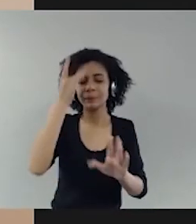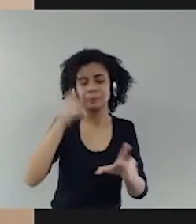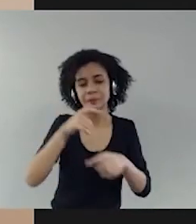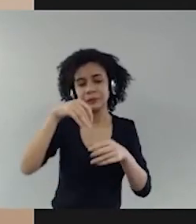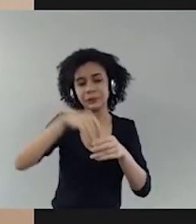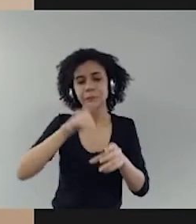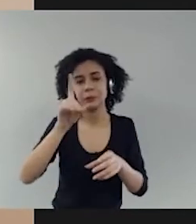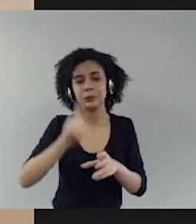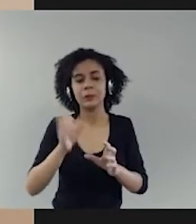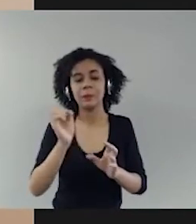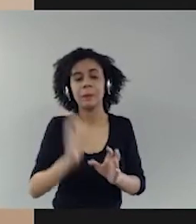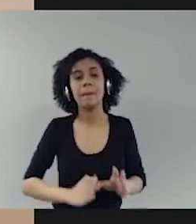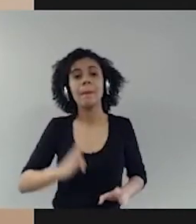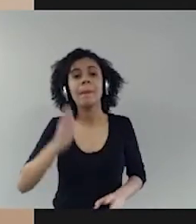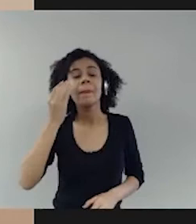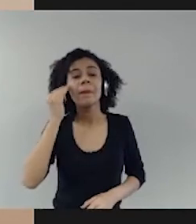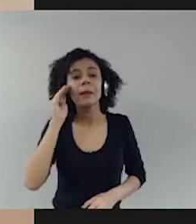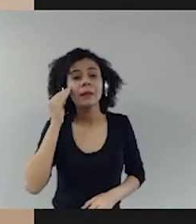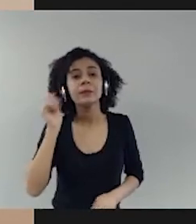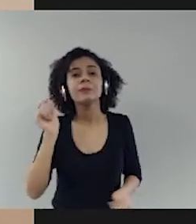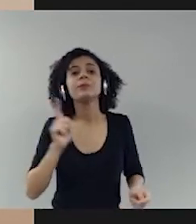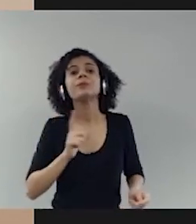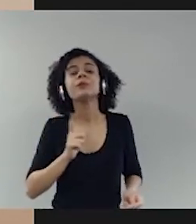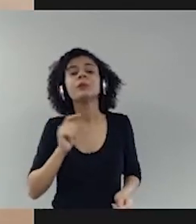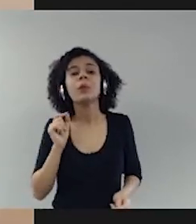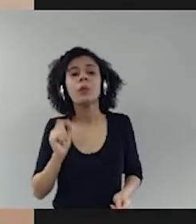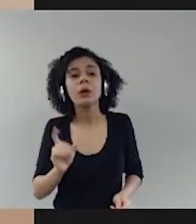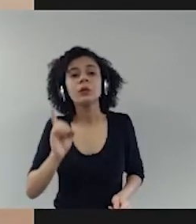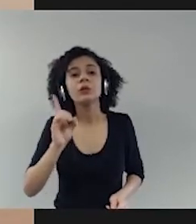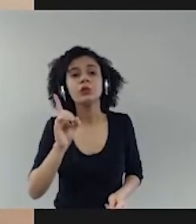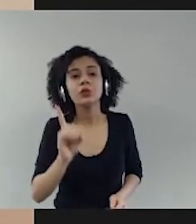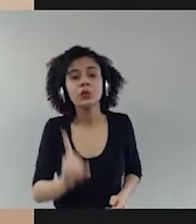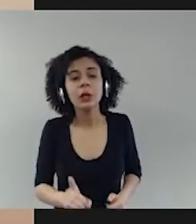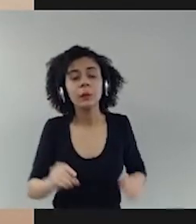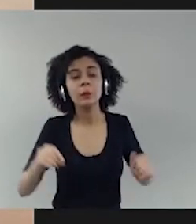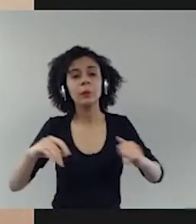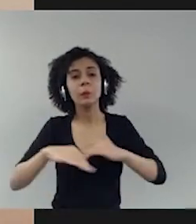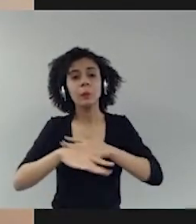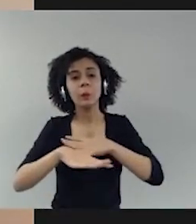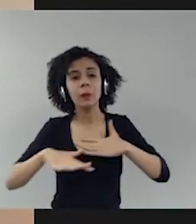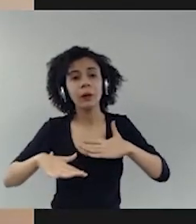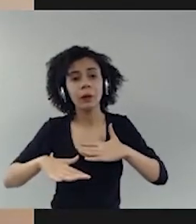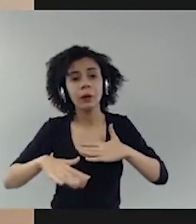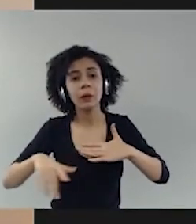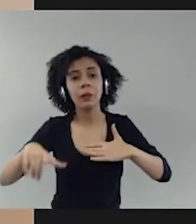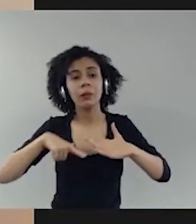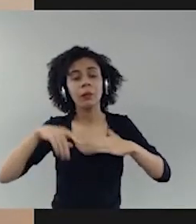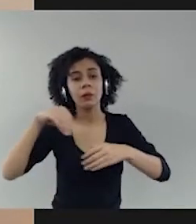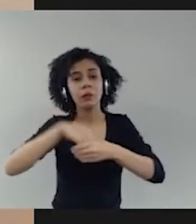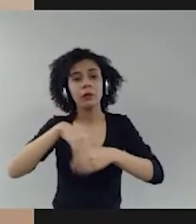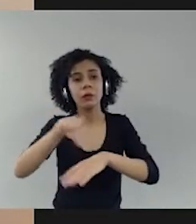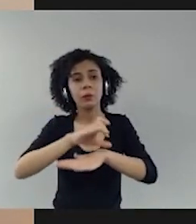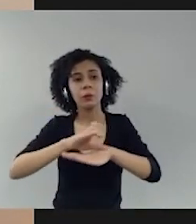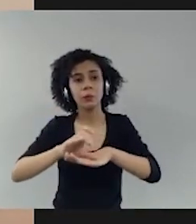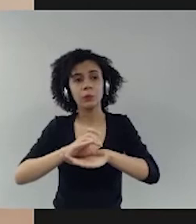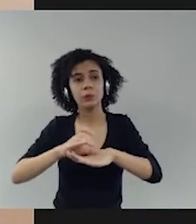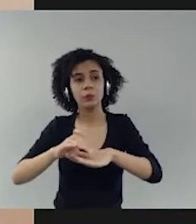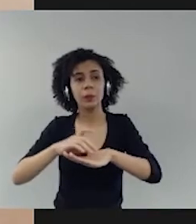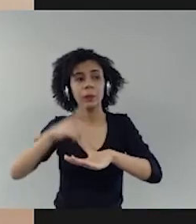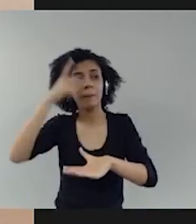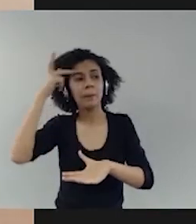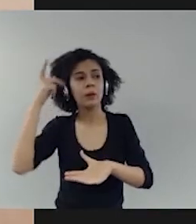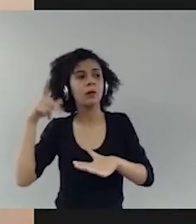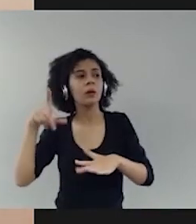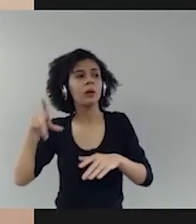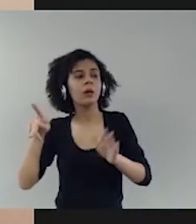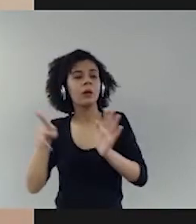brasileiro entender que existe o direito urbanístico, que existe na Constituição, para aqueles que são